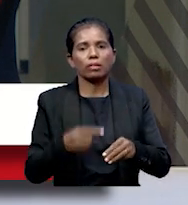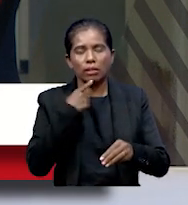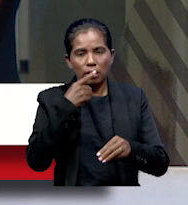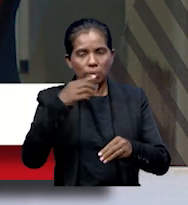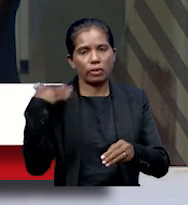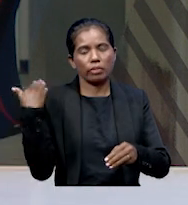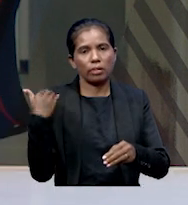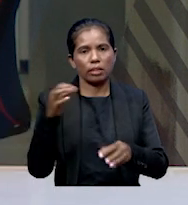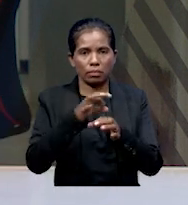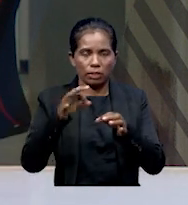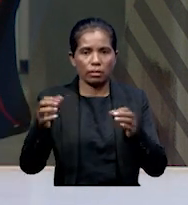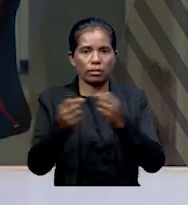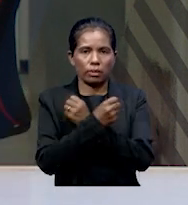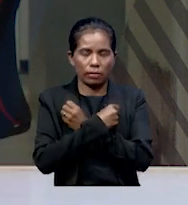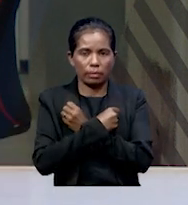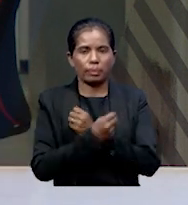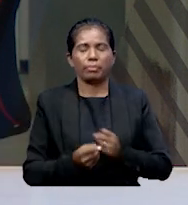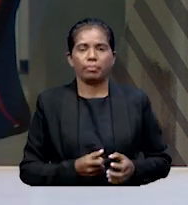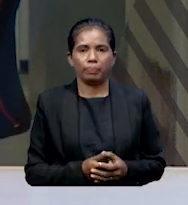espírito Radome Malu.